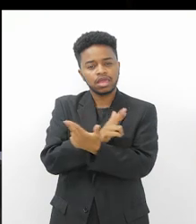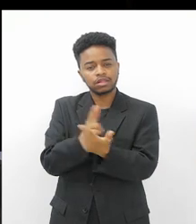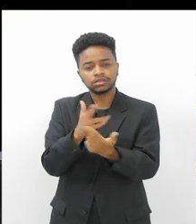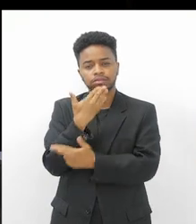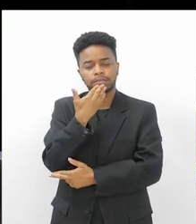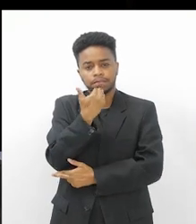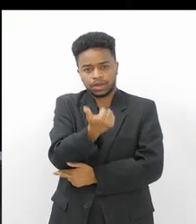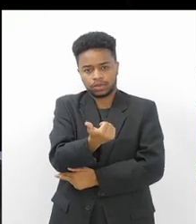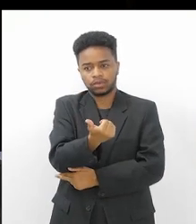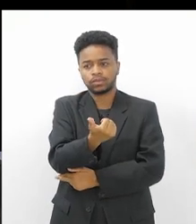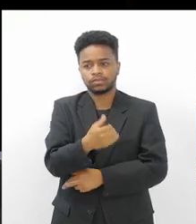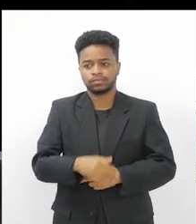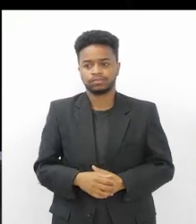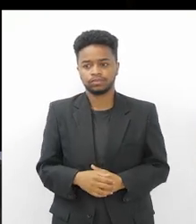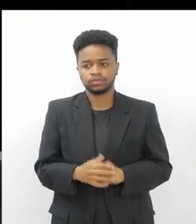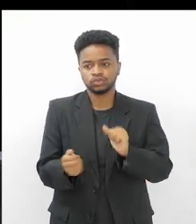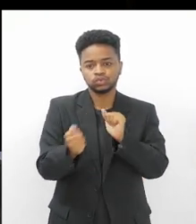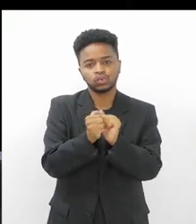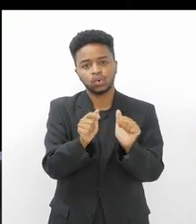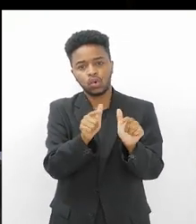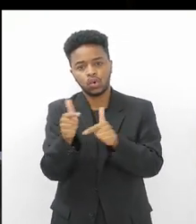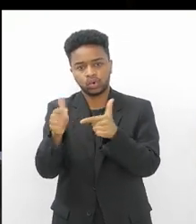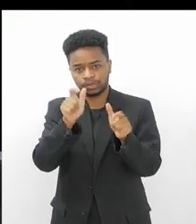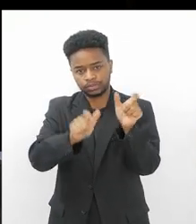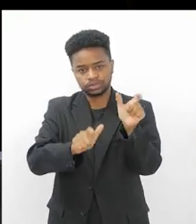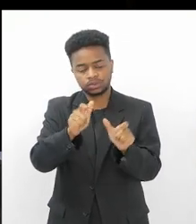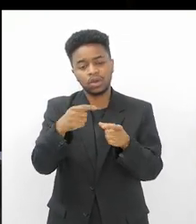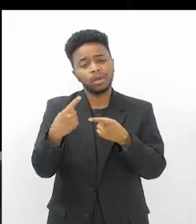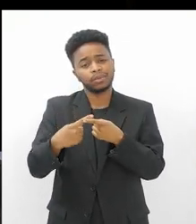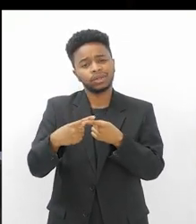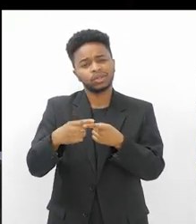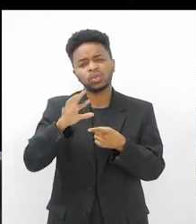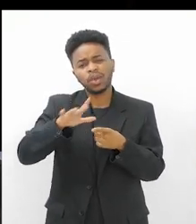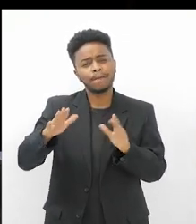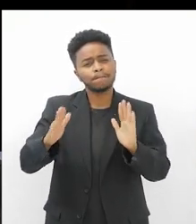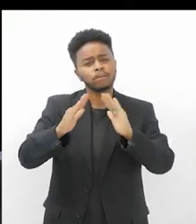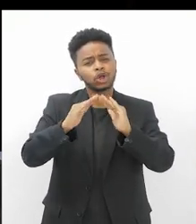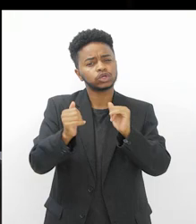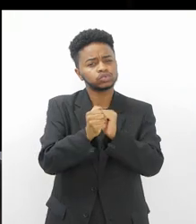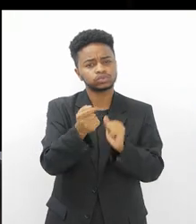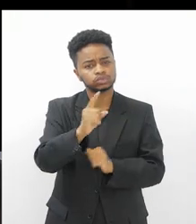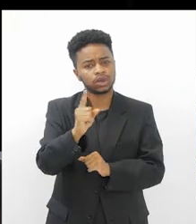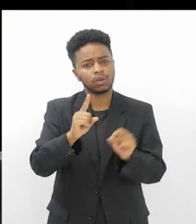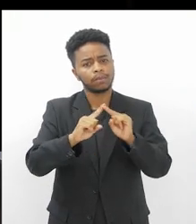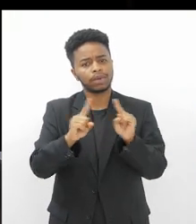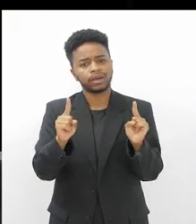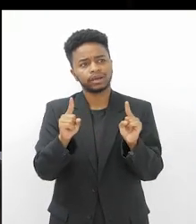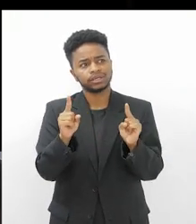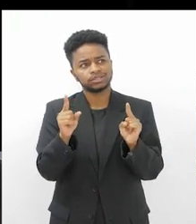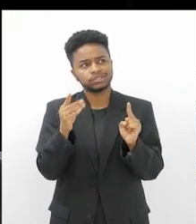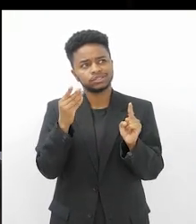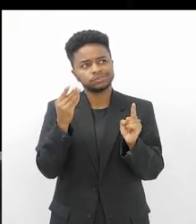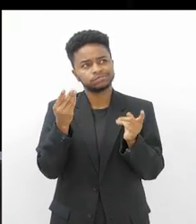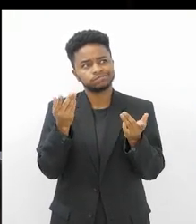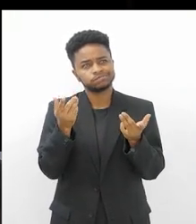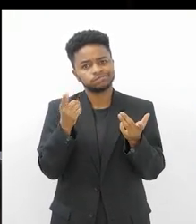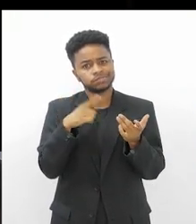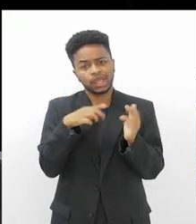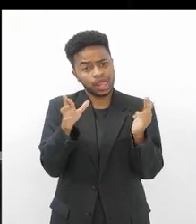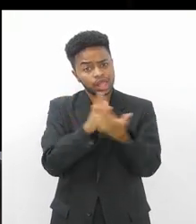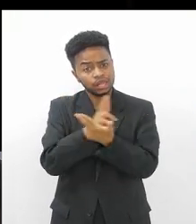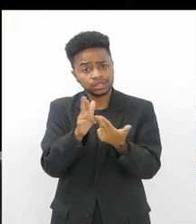uma relação melhor com outras pessoas. Não necessariamente morar junto, mas